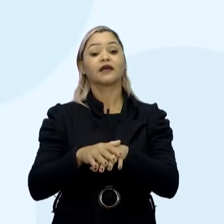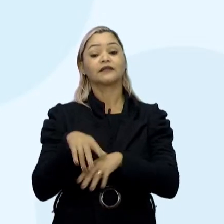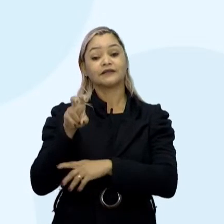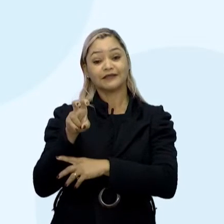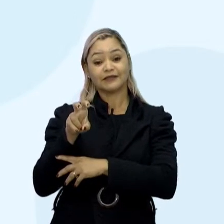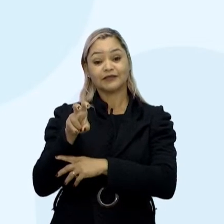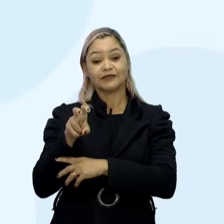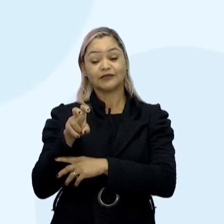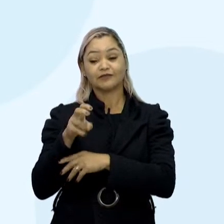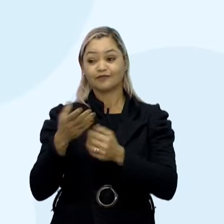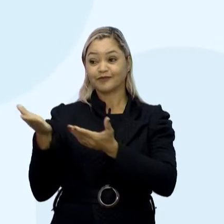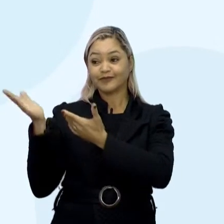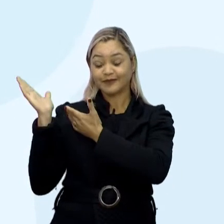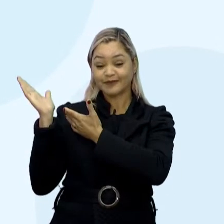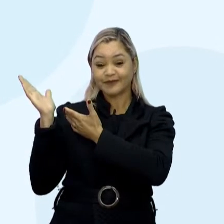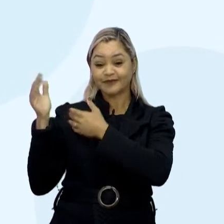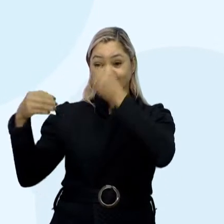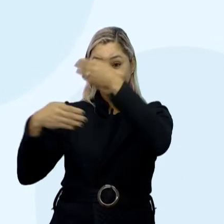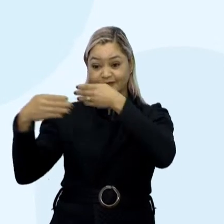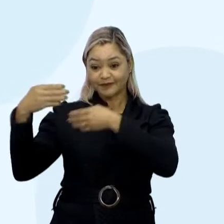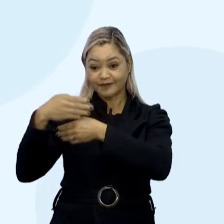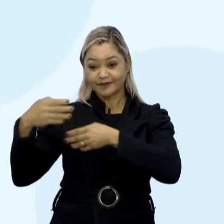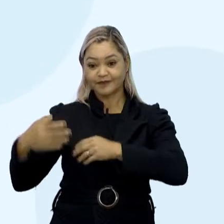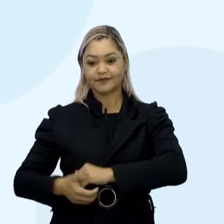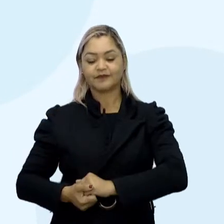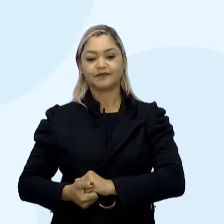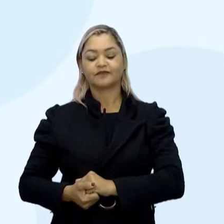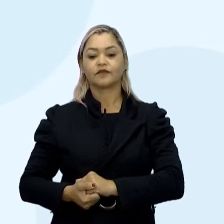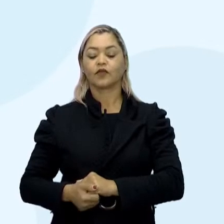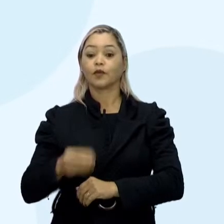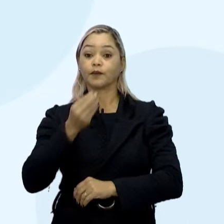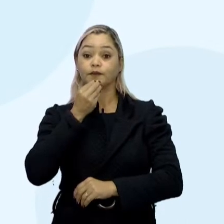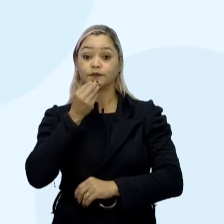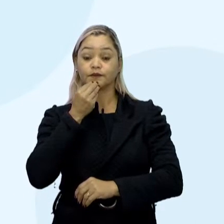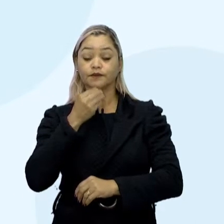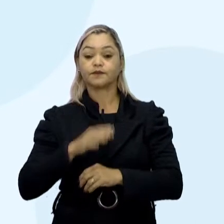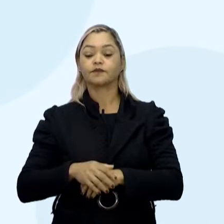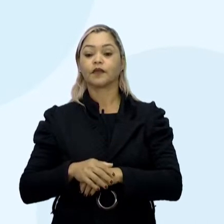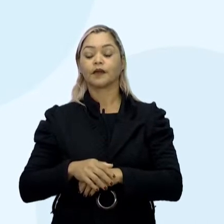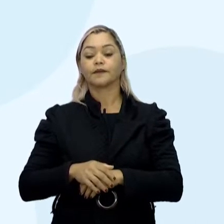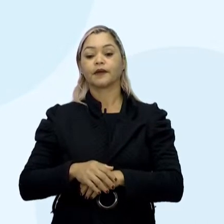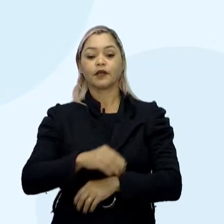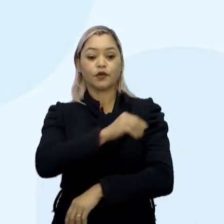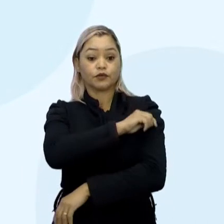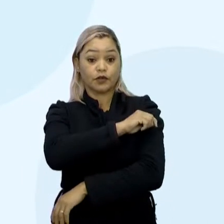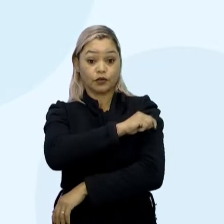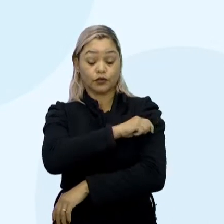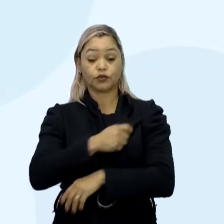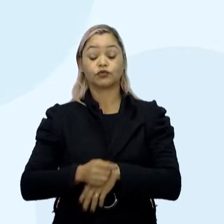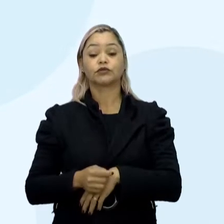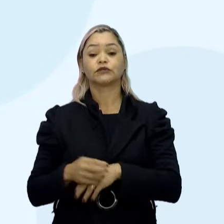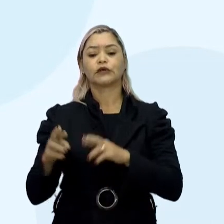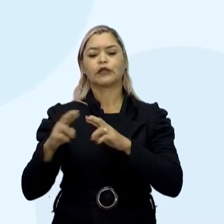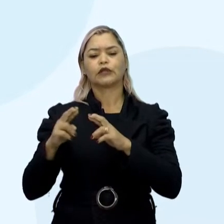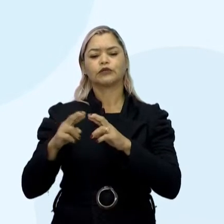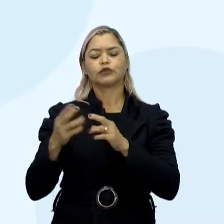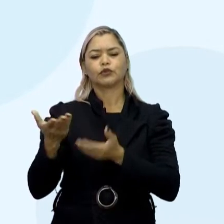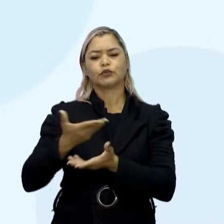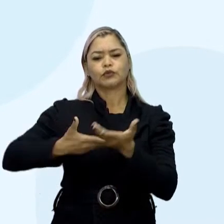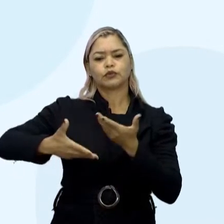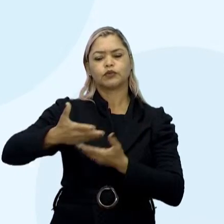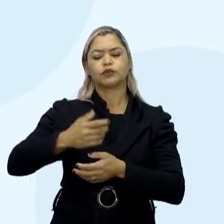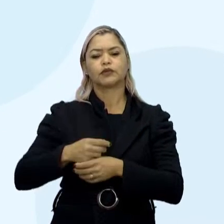no slide. Promover oportunidades para que os estudantes relacionem as